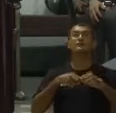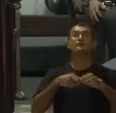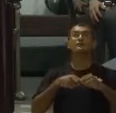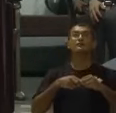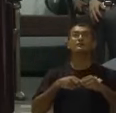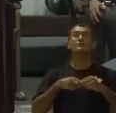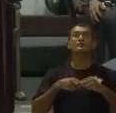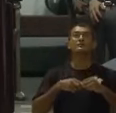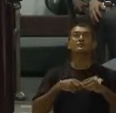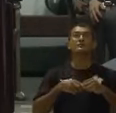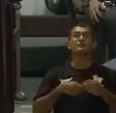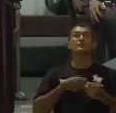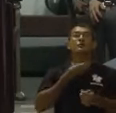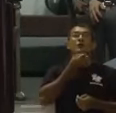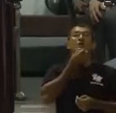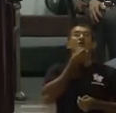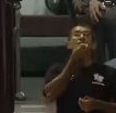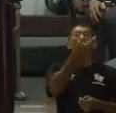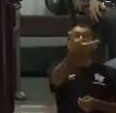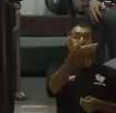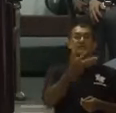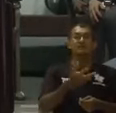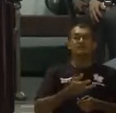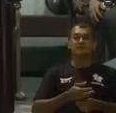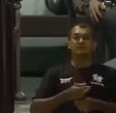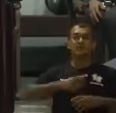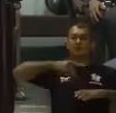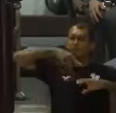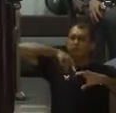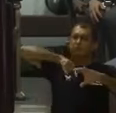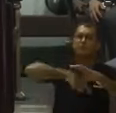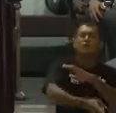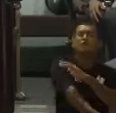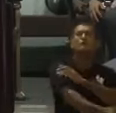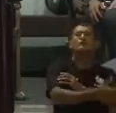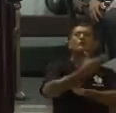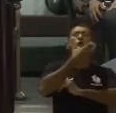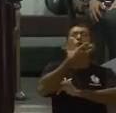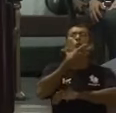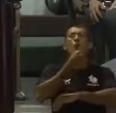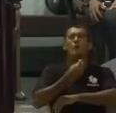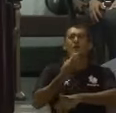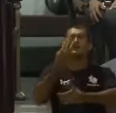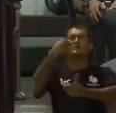de uma expressão profunda do seu homem interior,